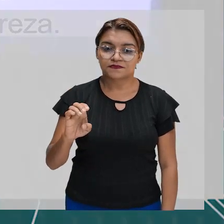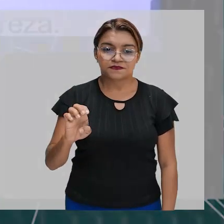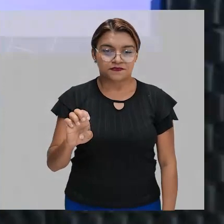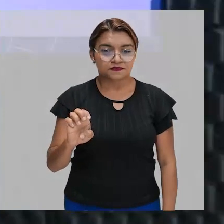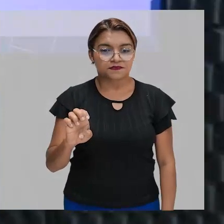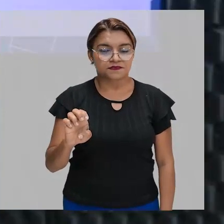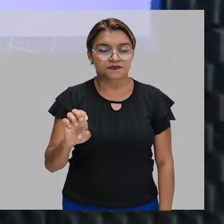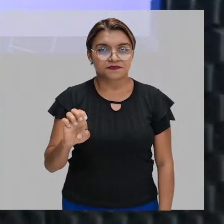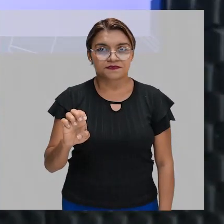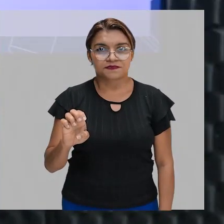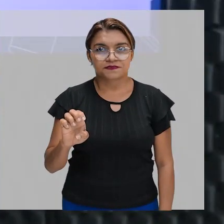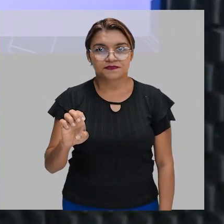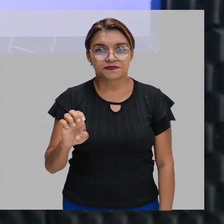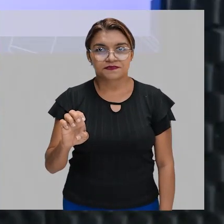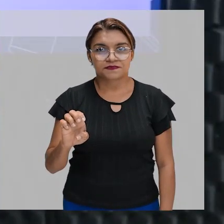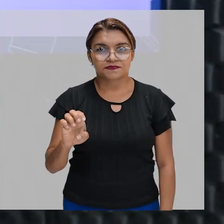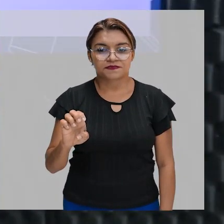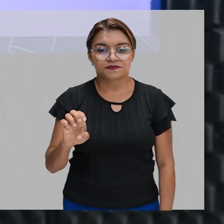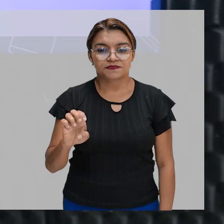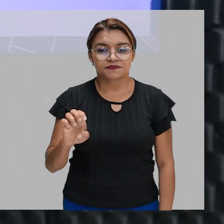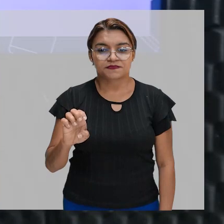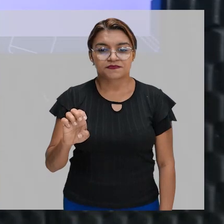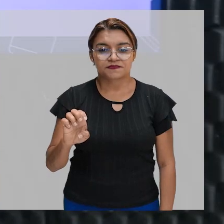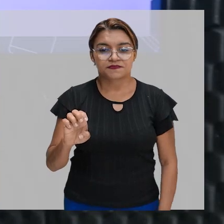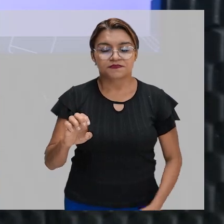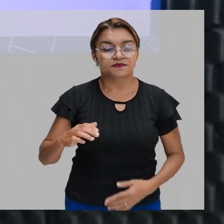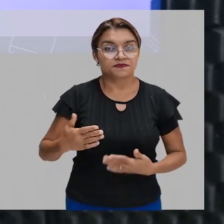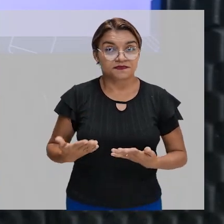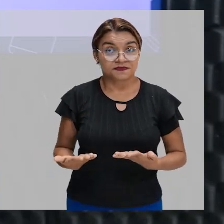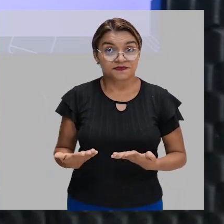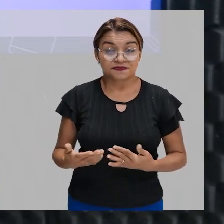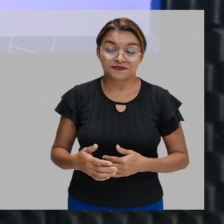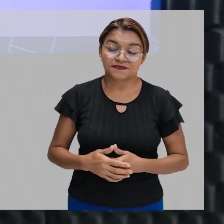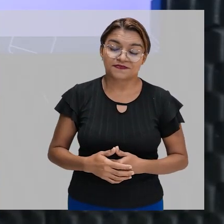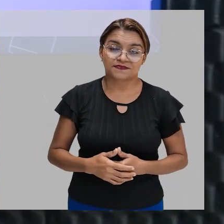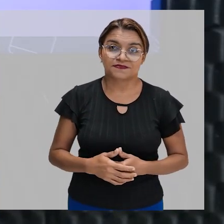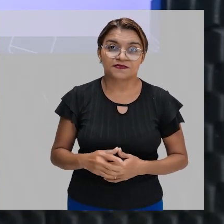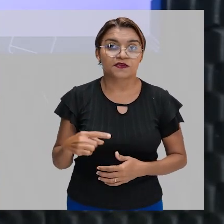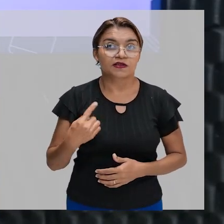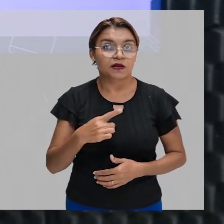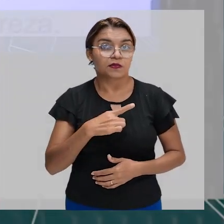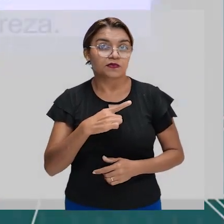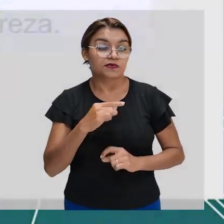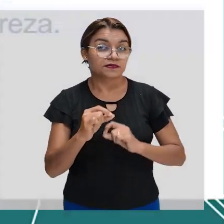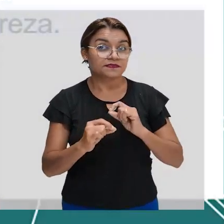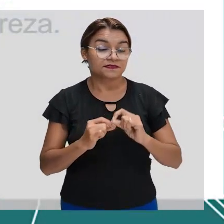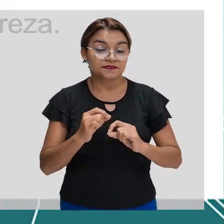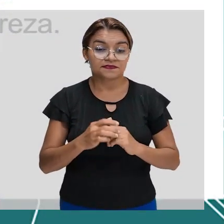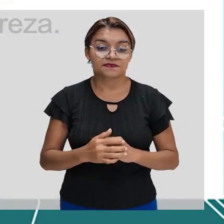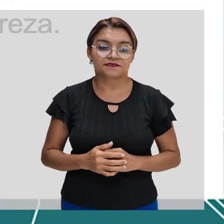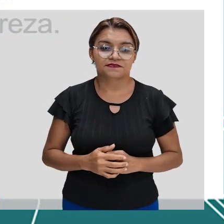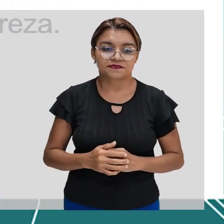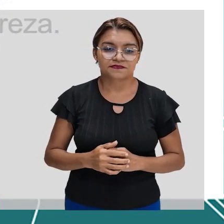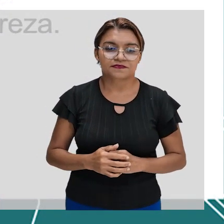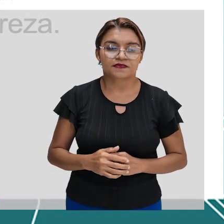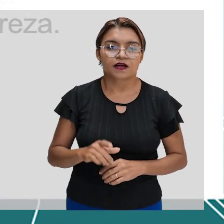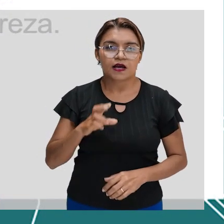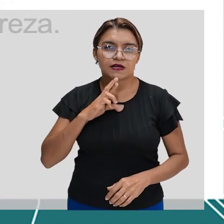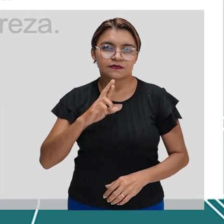ou temática religiosa metaforizada na descrição da natureza que que a gente tem aí vou colocar logo para